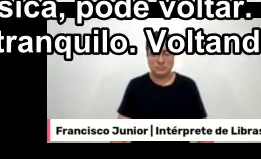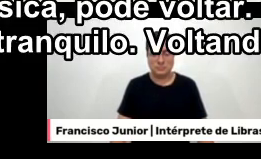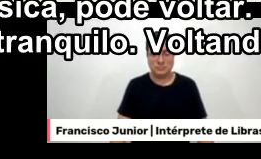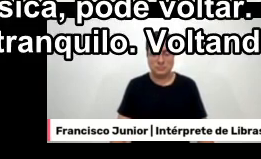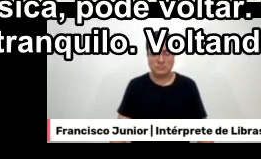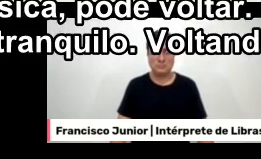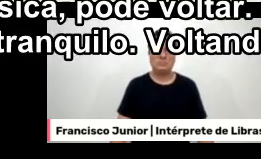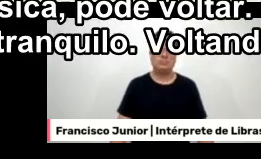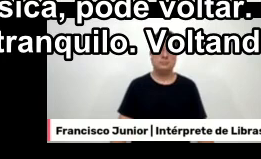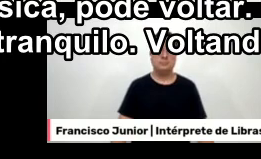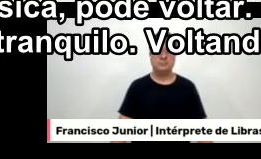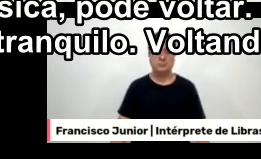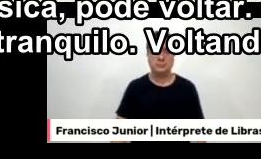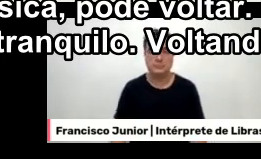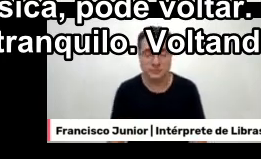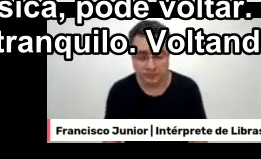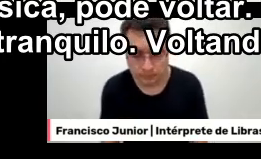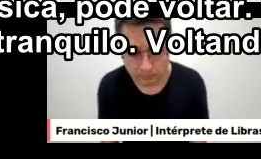Jéssica,